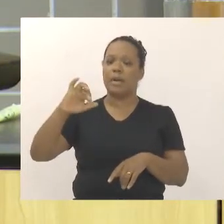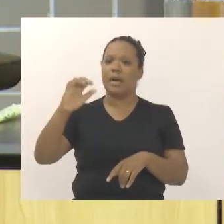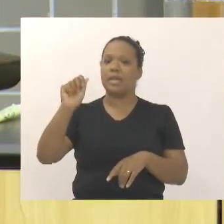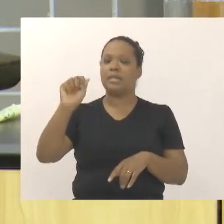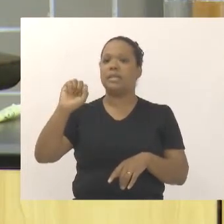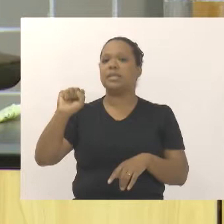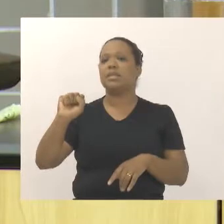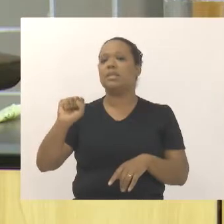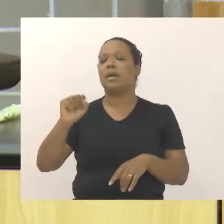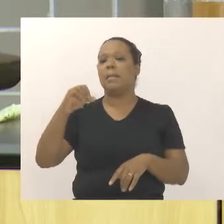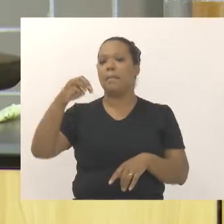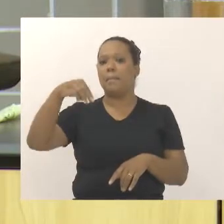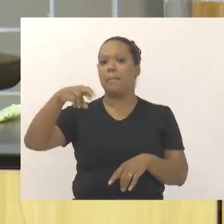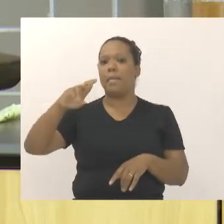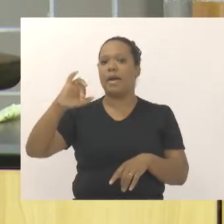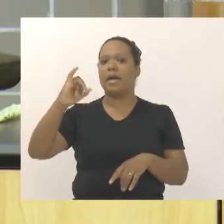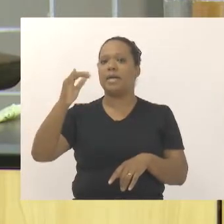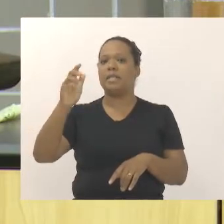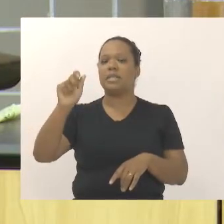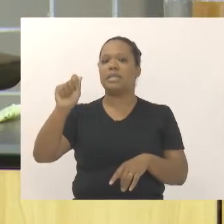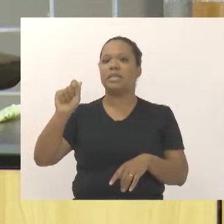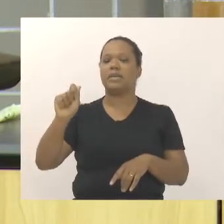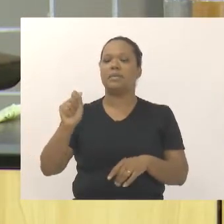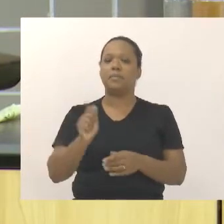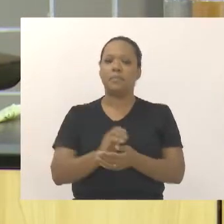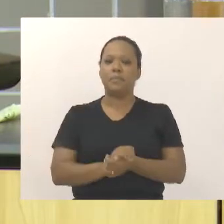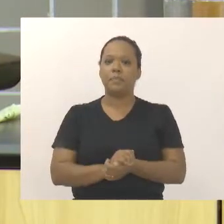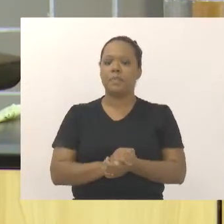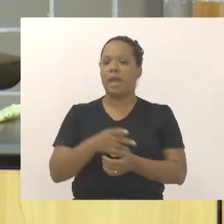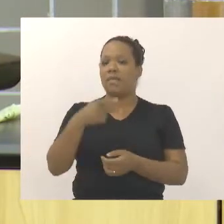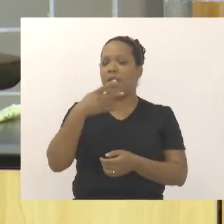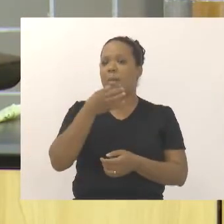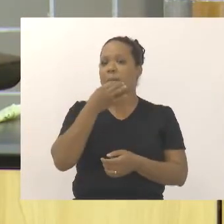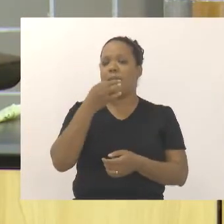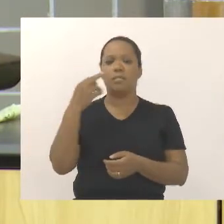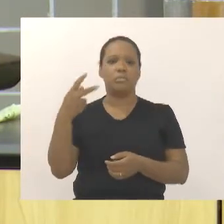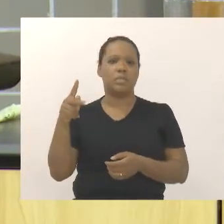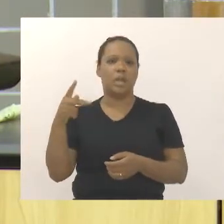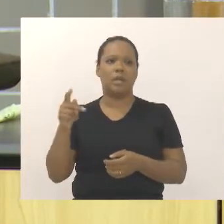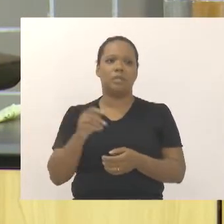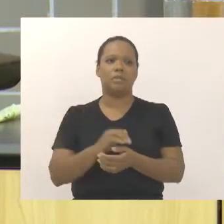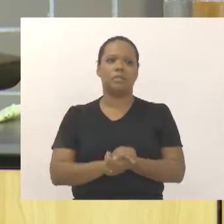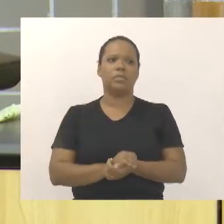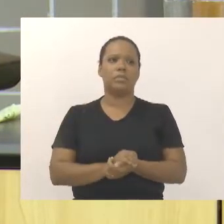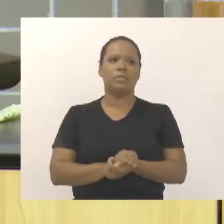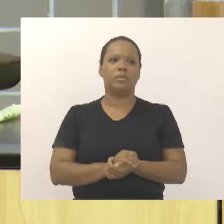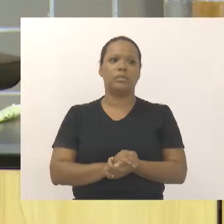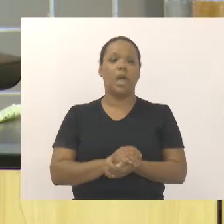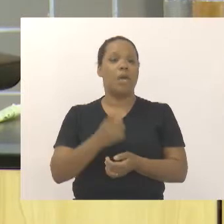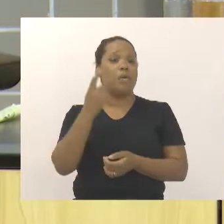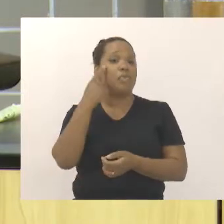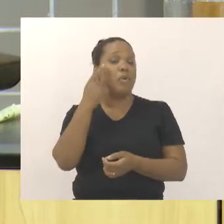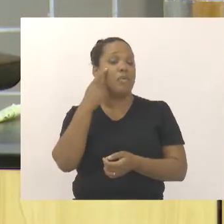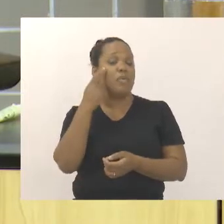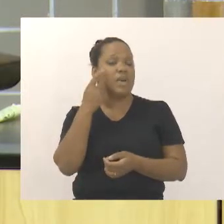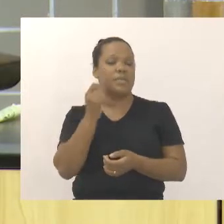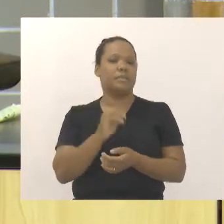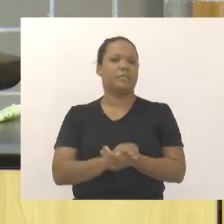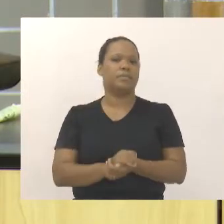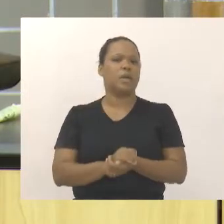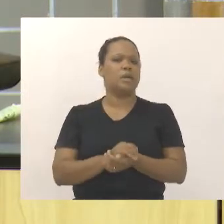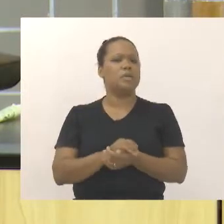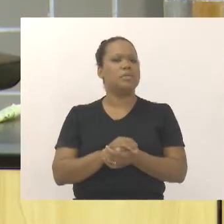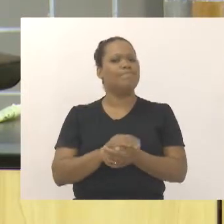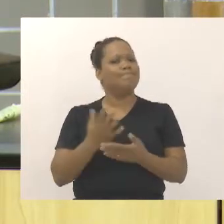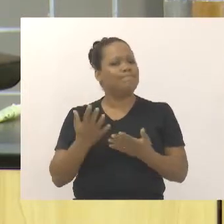deixo aqui a minha contribuição. E, dependendo, aí nós vamos analisar um pouquinho com mais